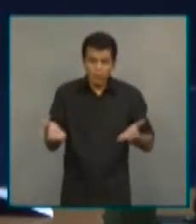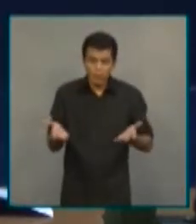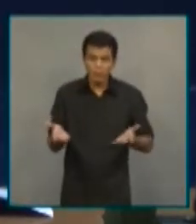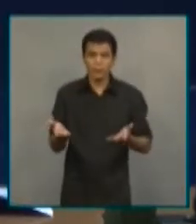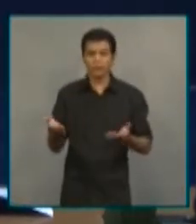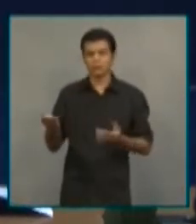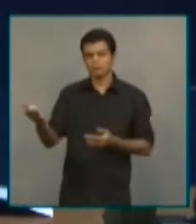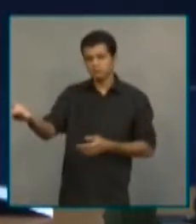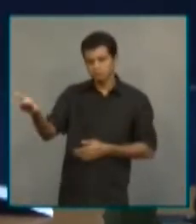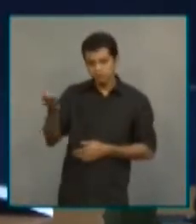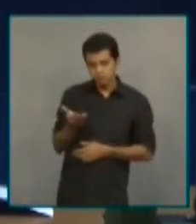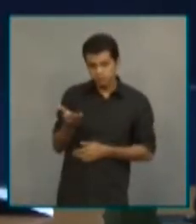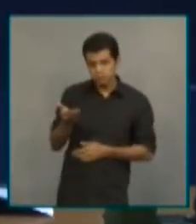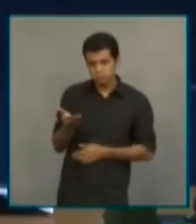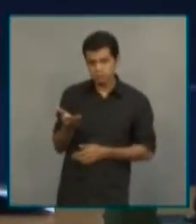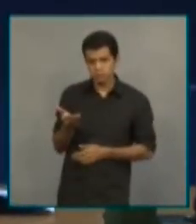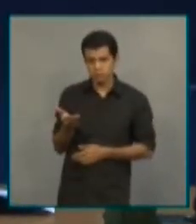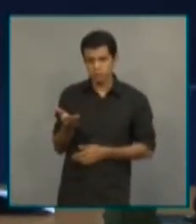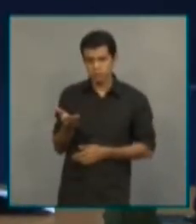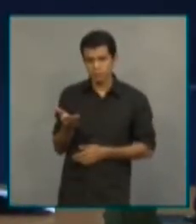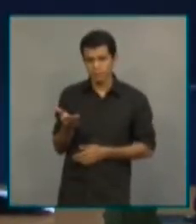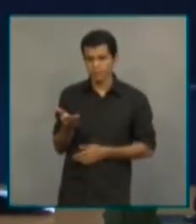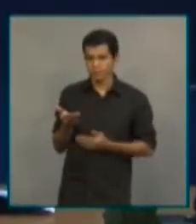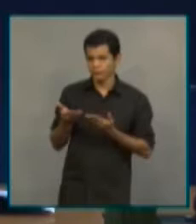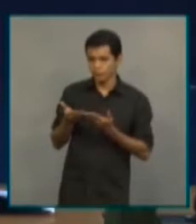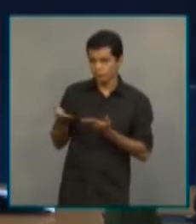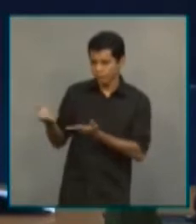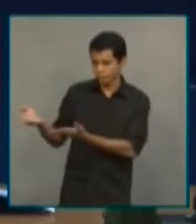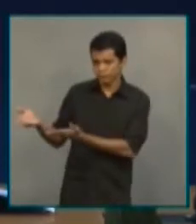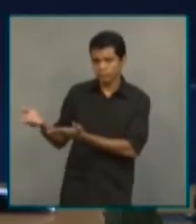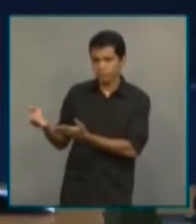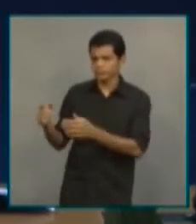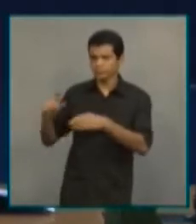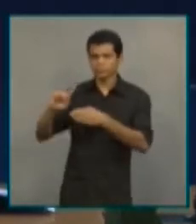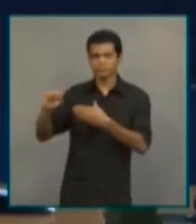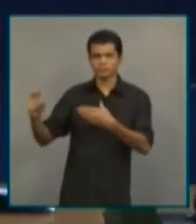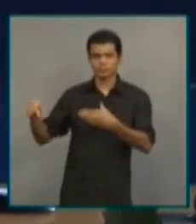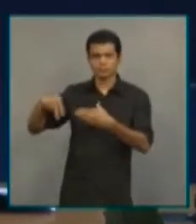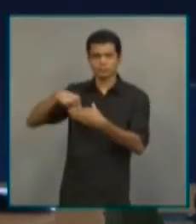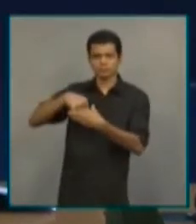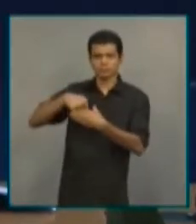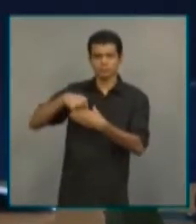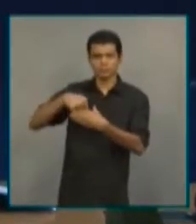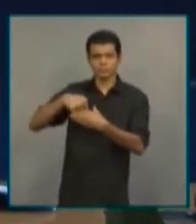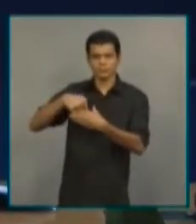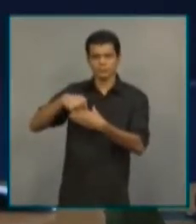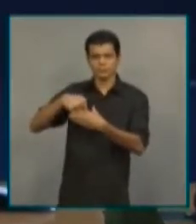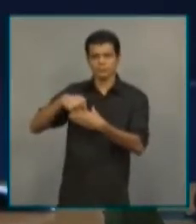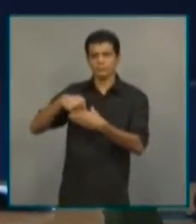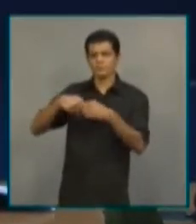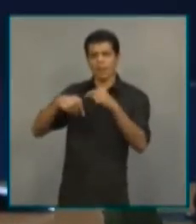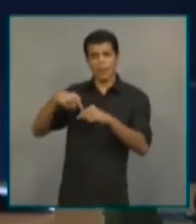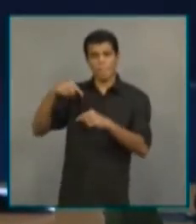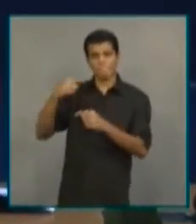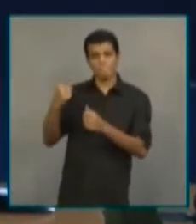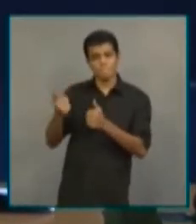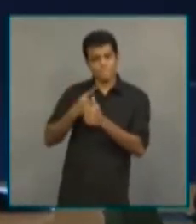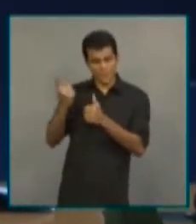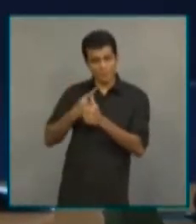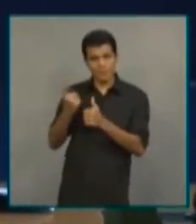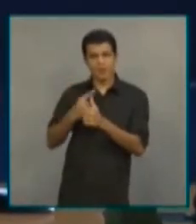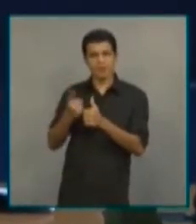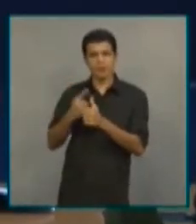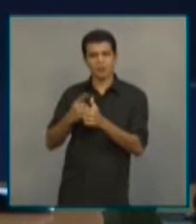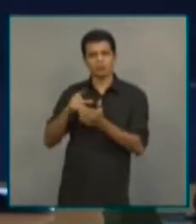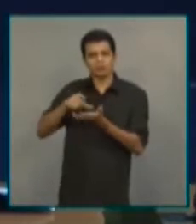aqui a nossa tribuna o candidato Luiz Antônio Lima, ele que foi o primeiro sorteado na ordem a ser seguida